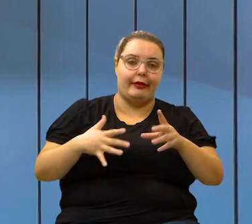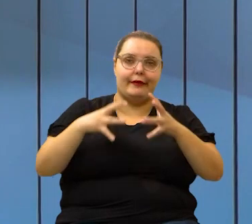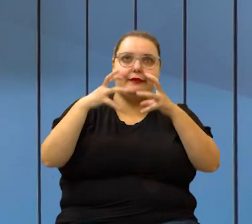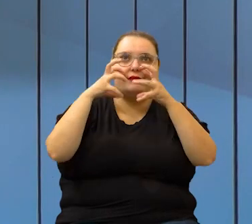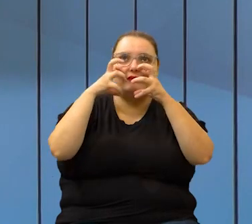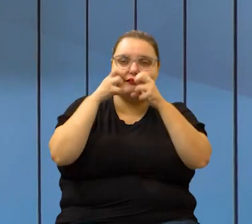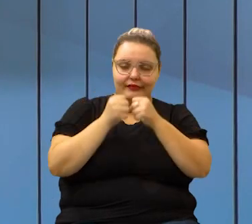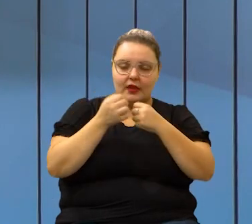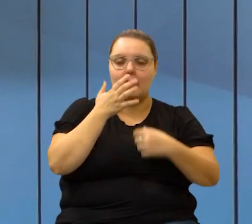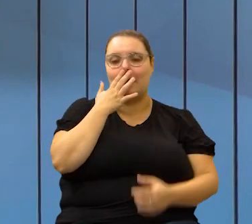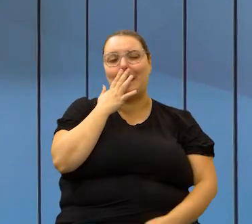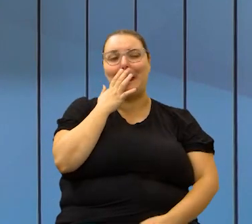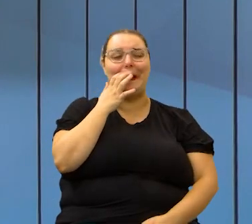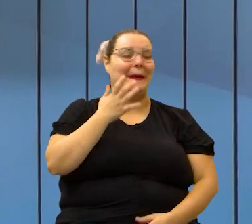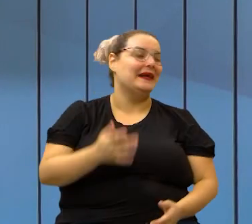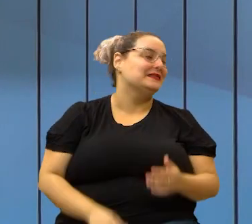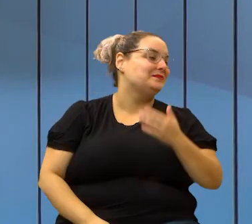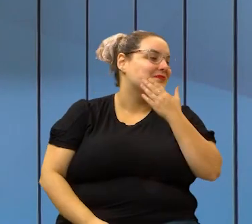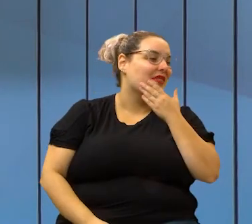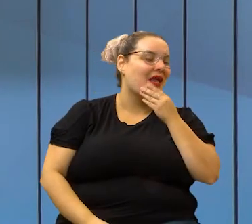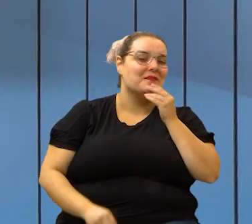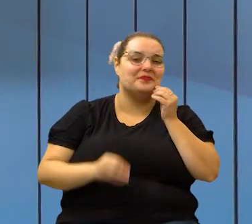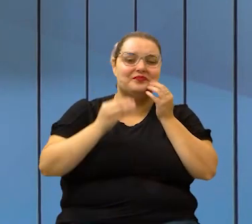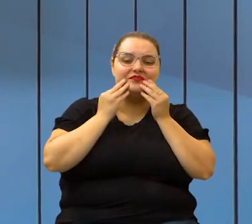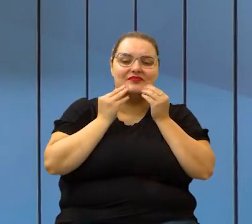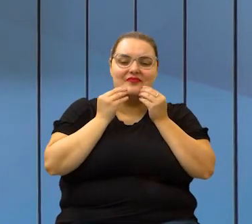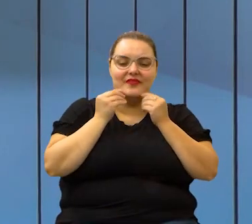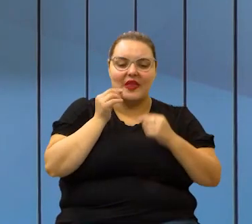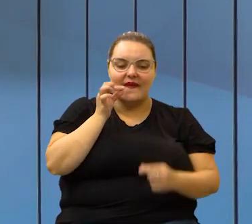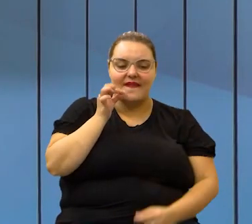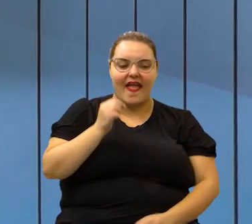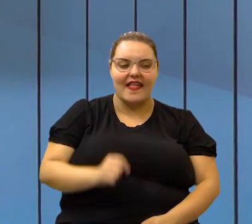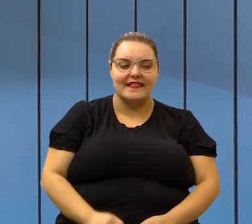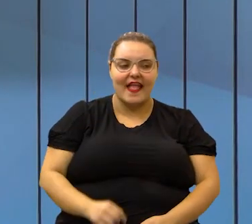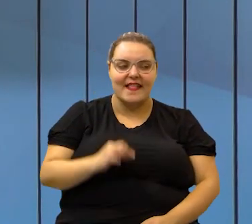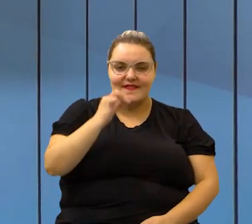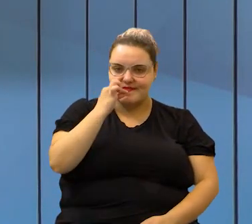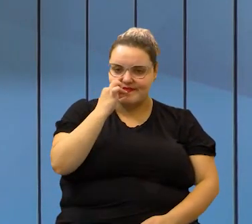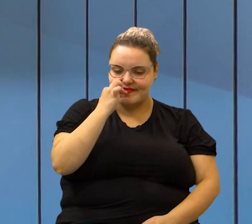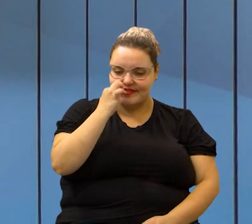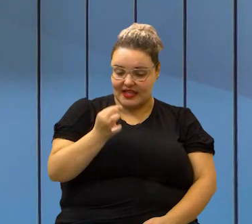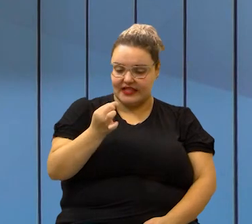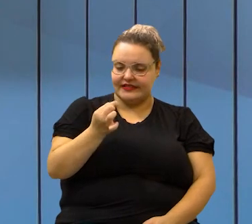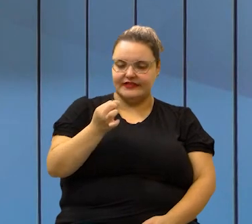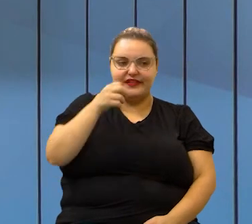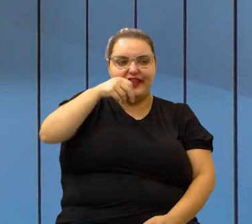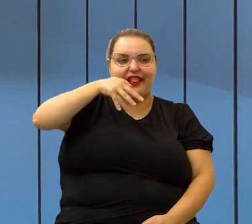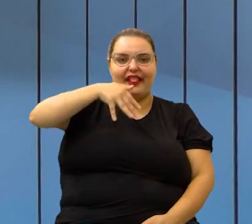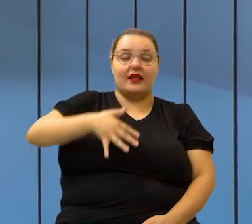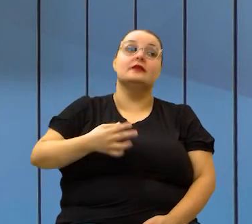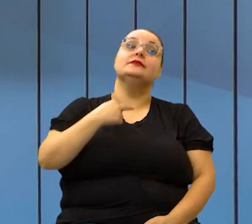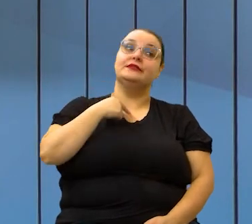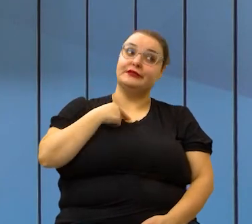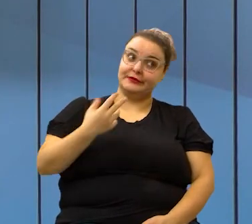essa umidade, então fica seco, fica aquela pelinha. Tem gente que puxa a pelinha, não pode